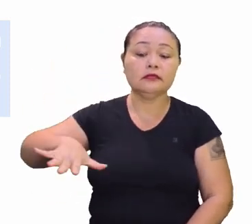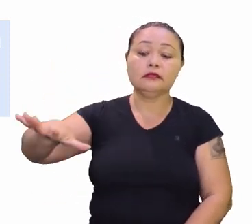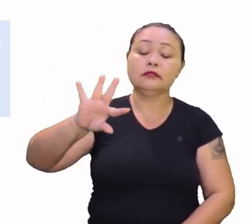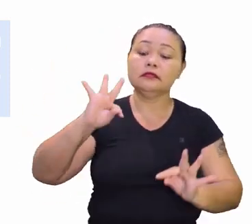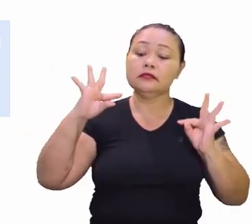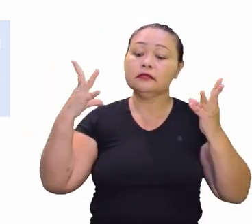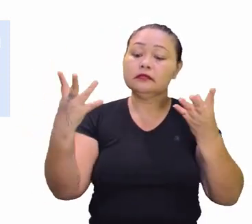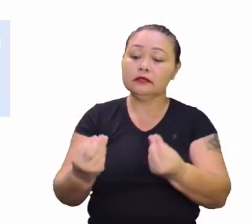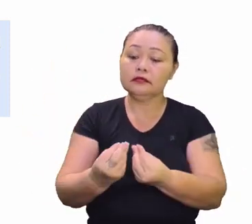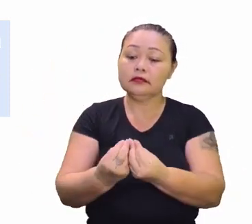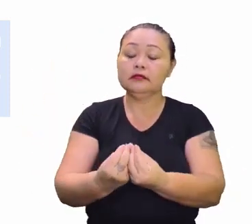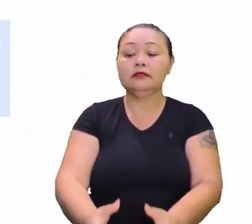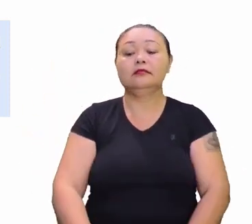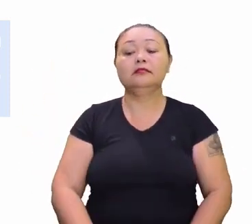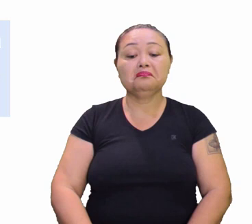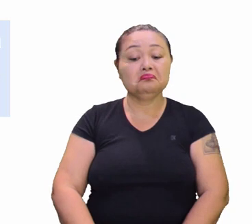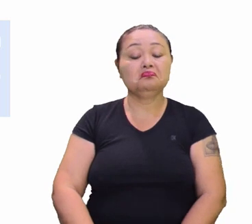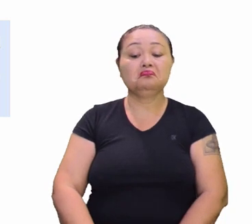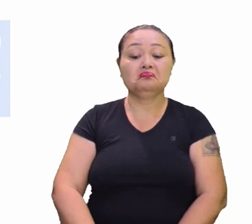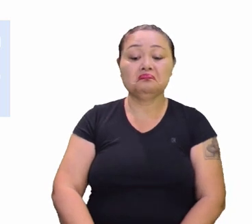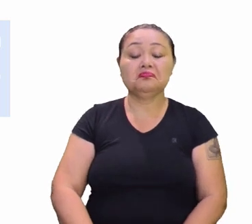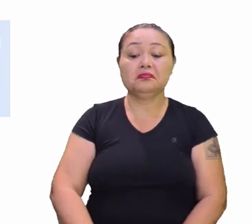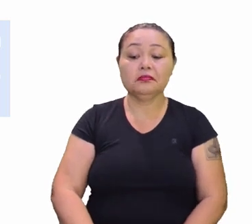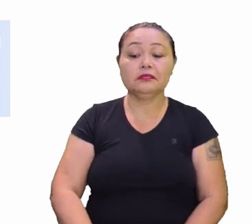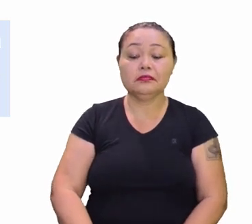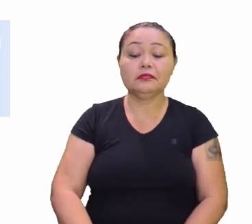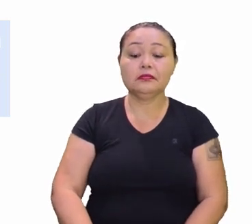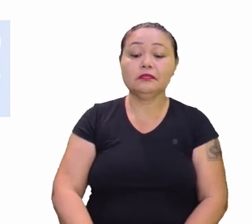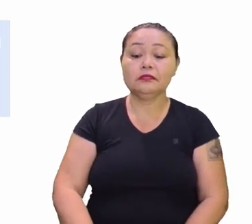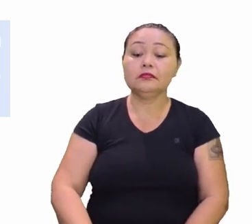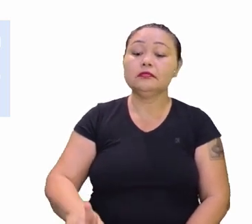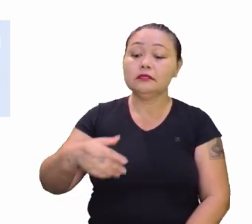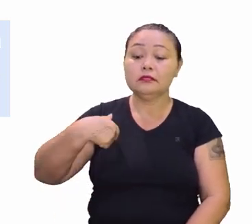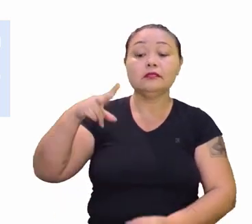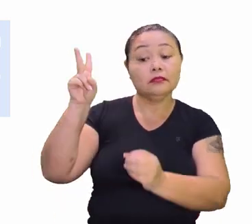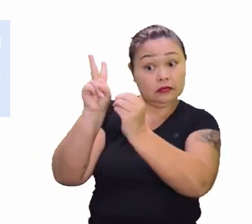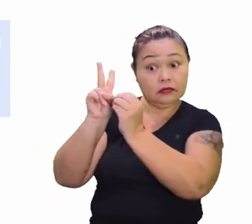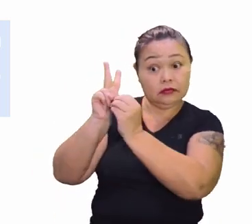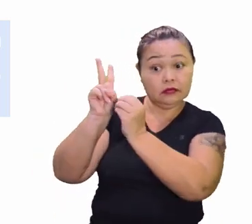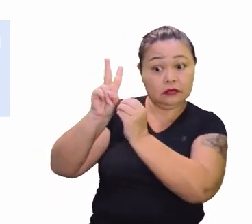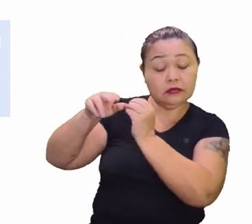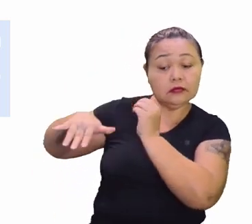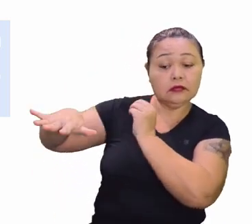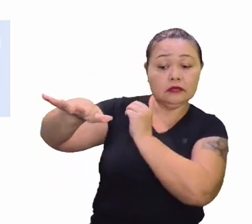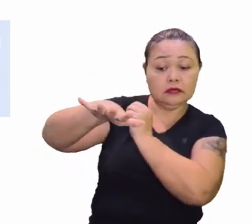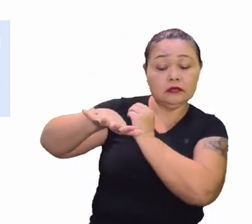48% de sua área total. Inclusive, os indígenas, né,